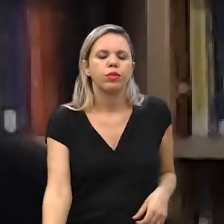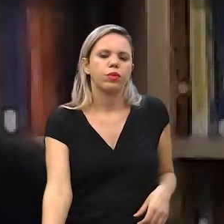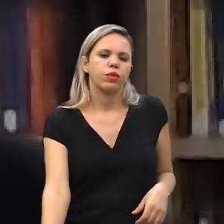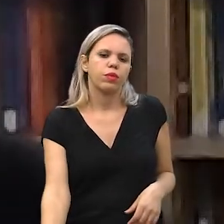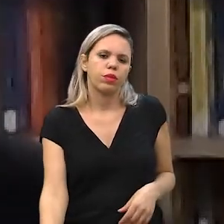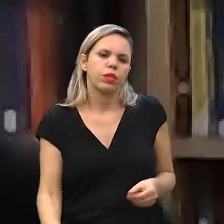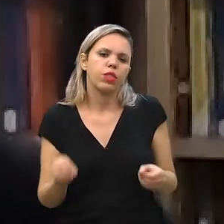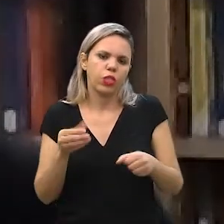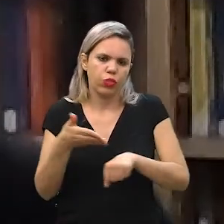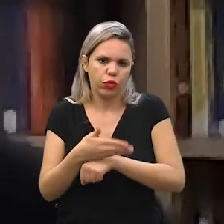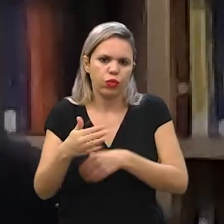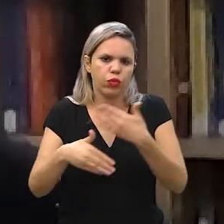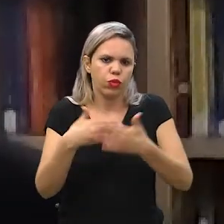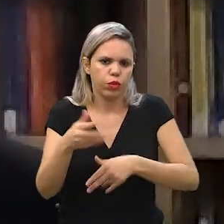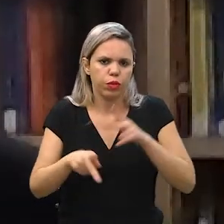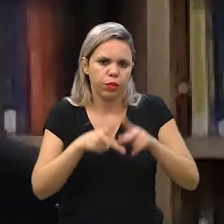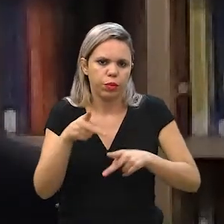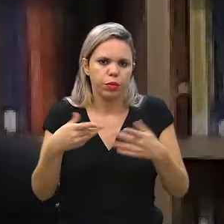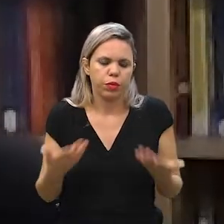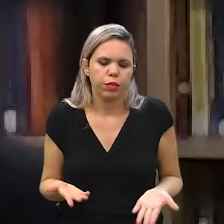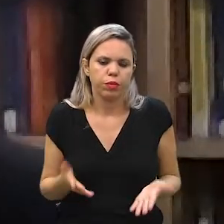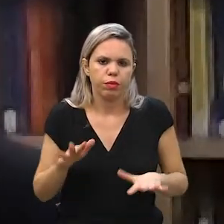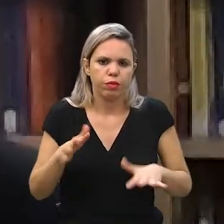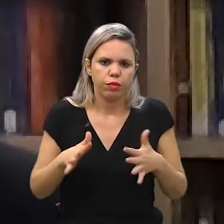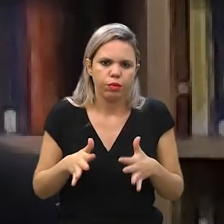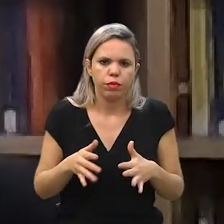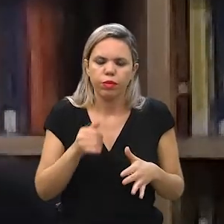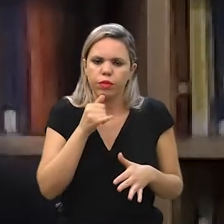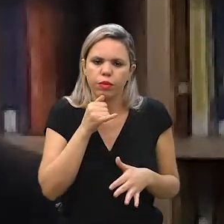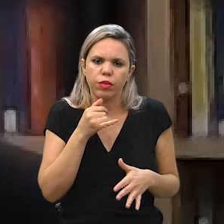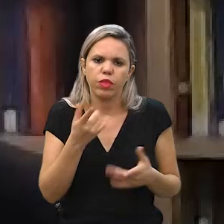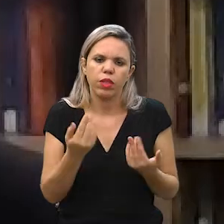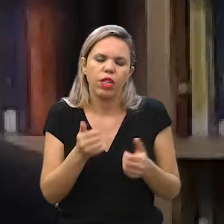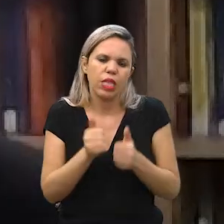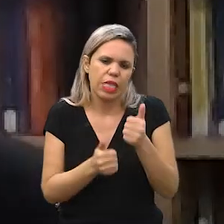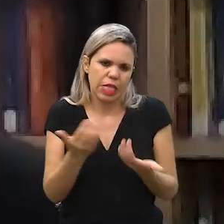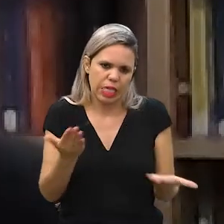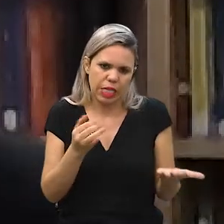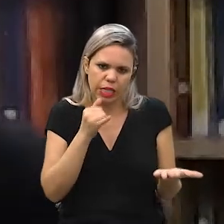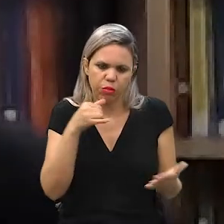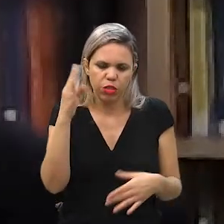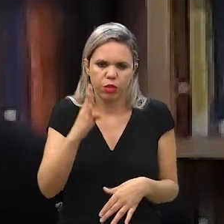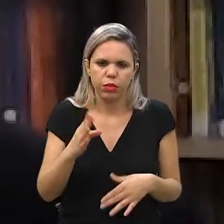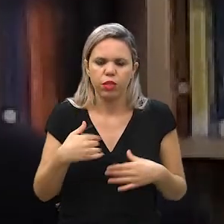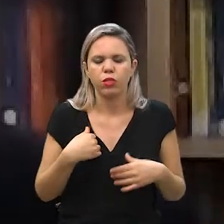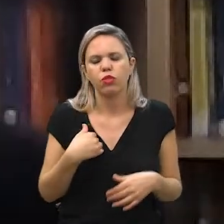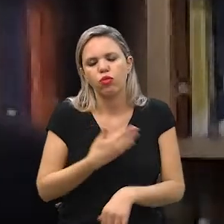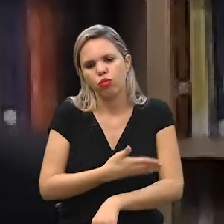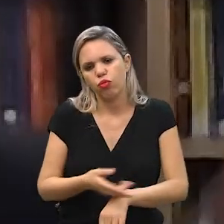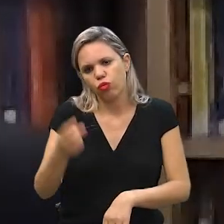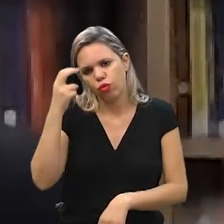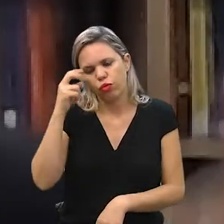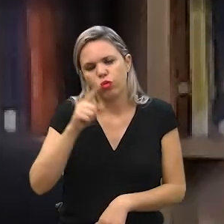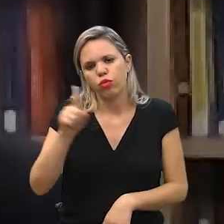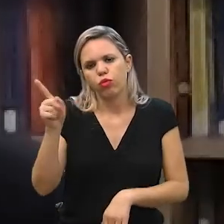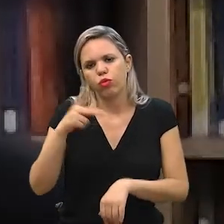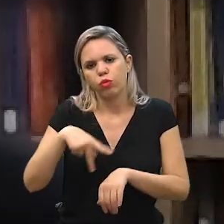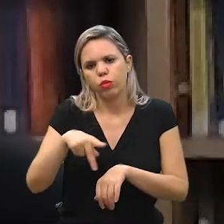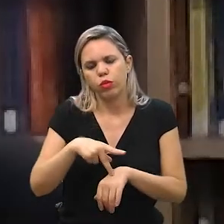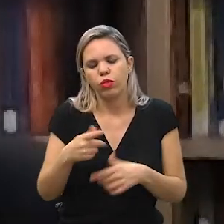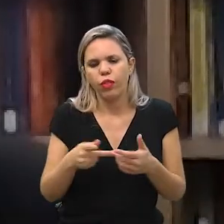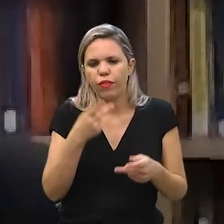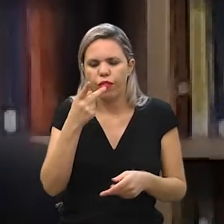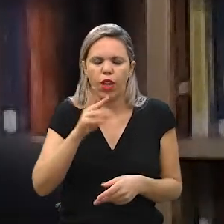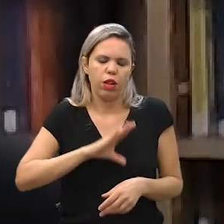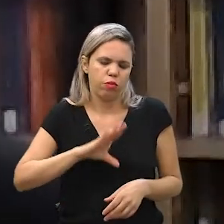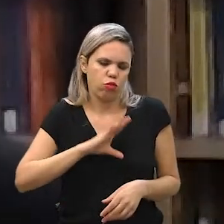faz parte do cotidiano das pessoas, mais ou menos como se fosse o futebol aqui no Brasil. entendeu? Lá, para você falar sobre jogos,